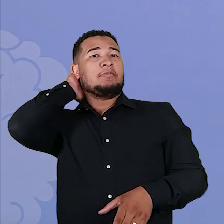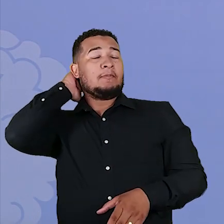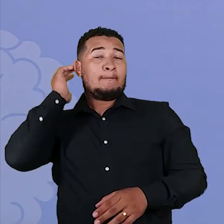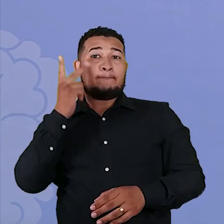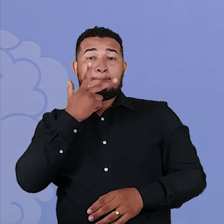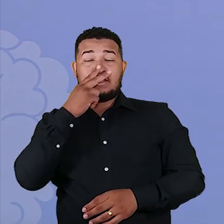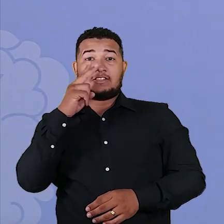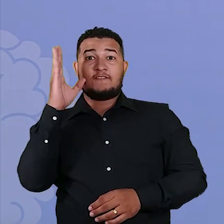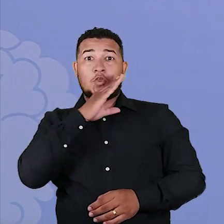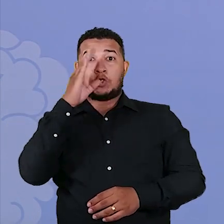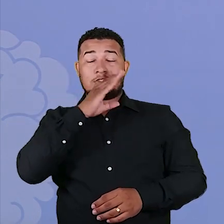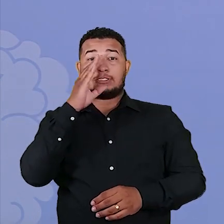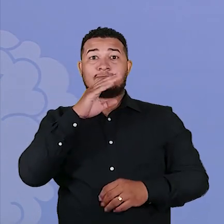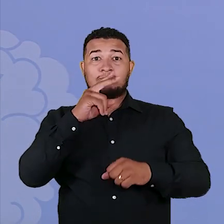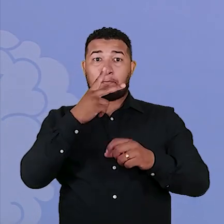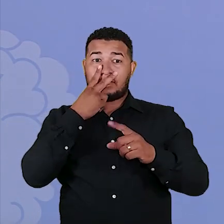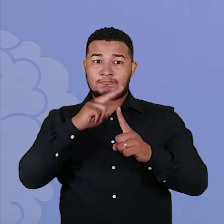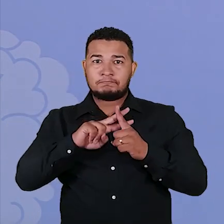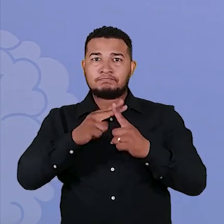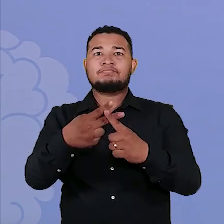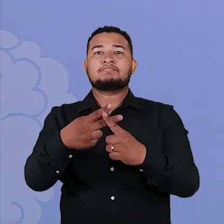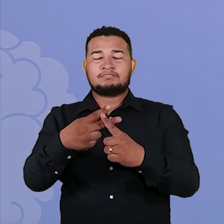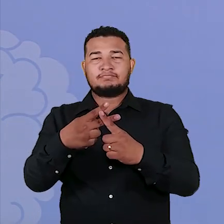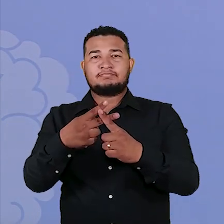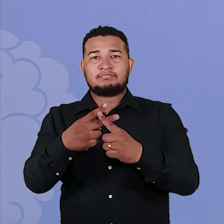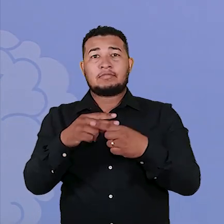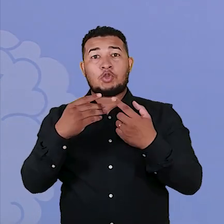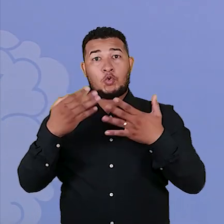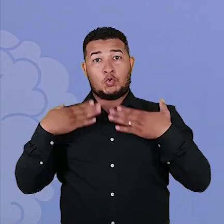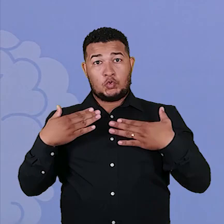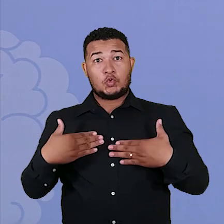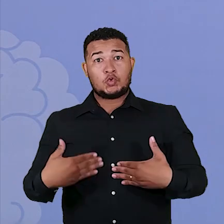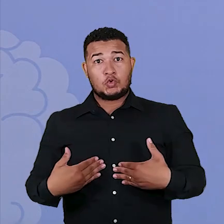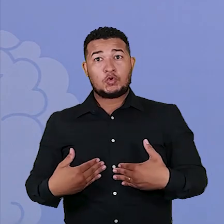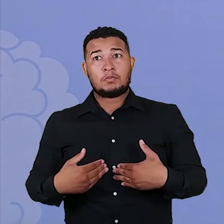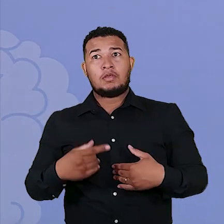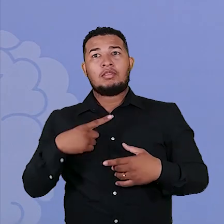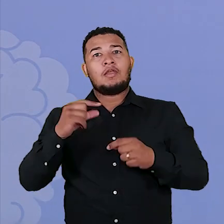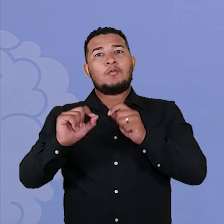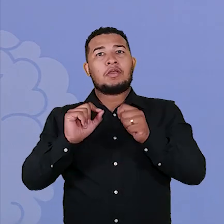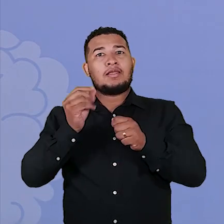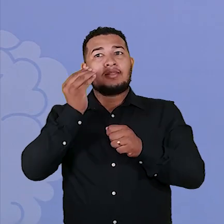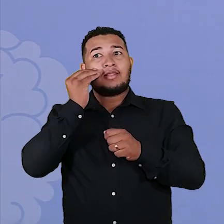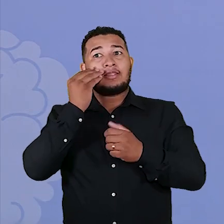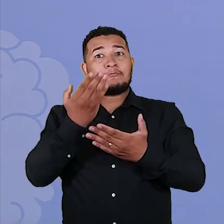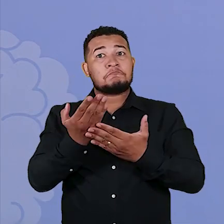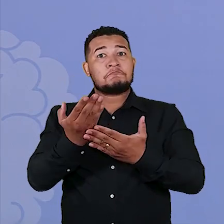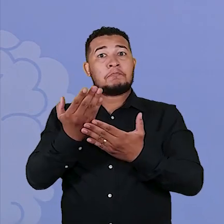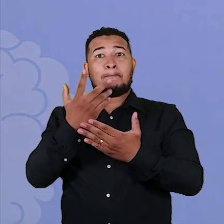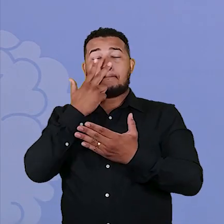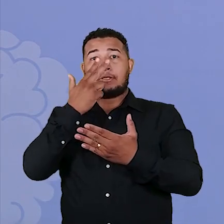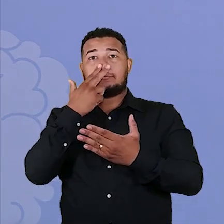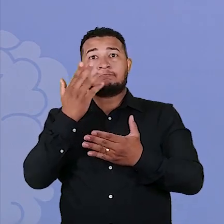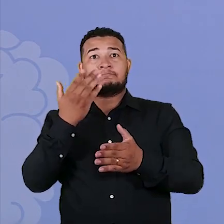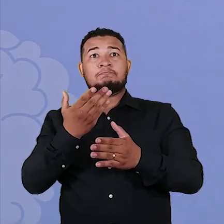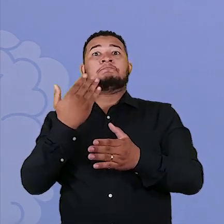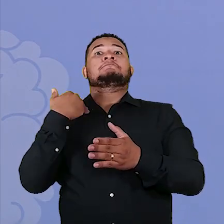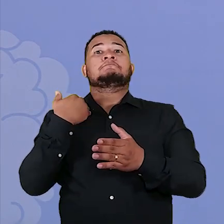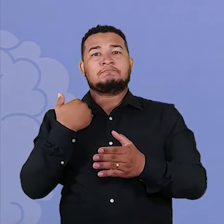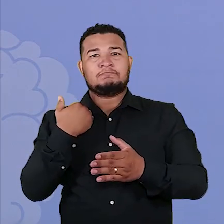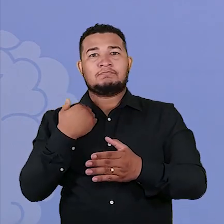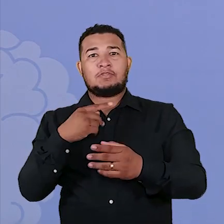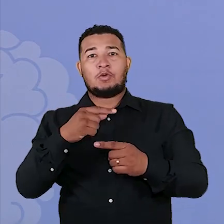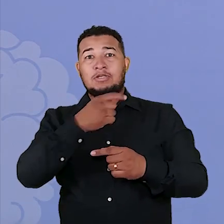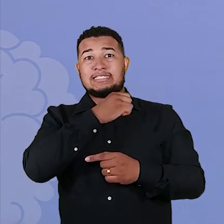baixa atrás ele meio que aumenta bruscamente a velocidade do seu carro né então seu corpo ele tem a tendência de